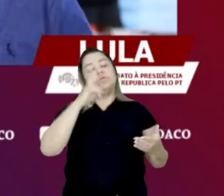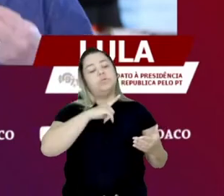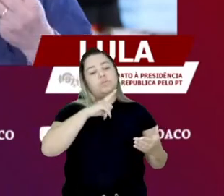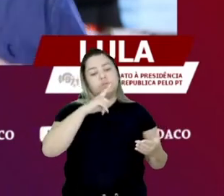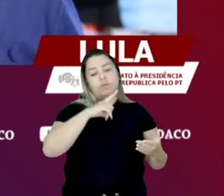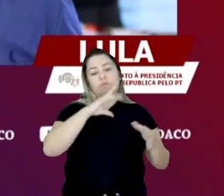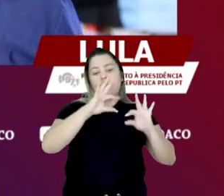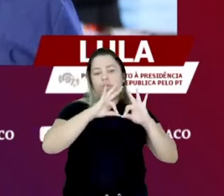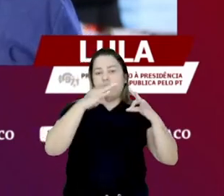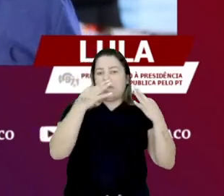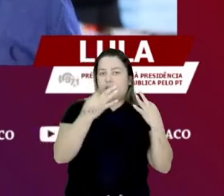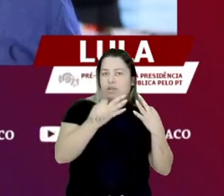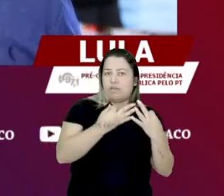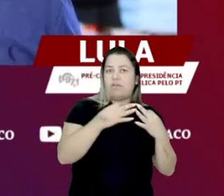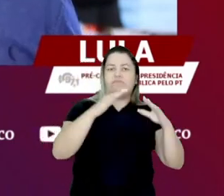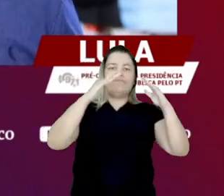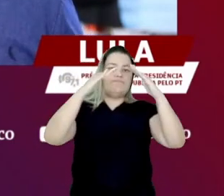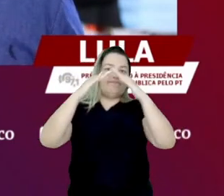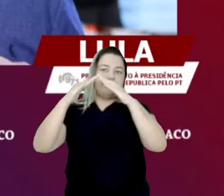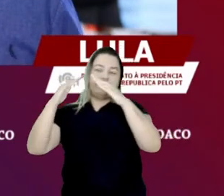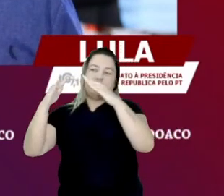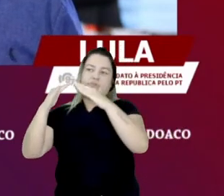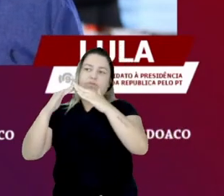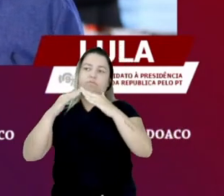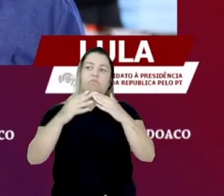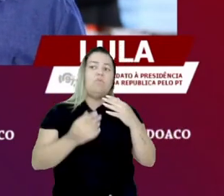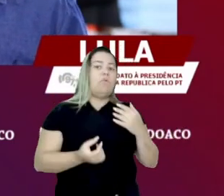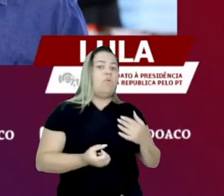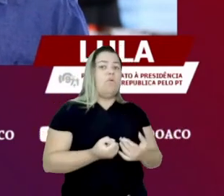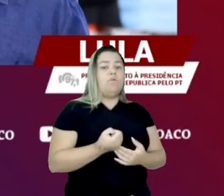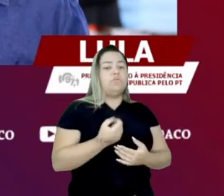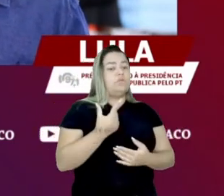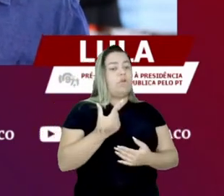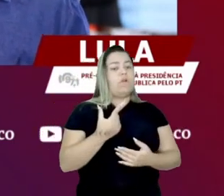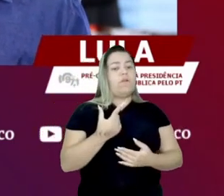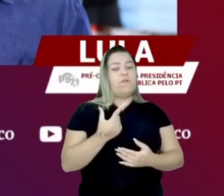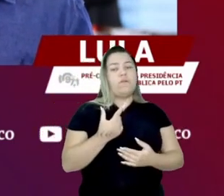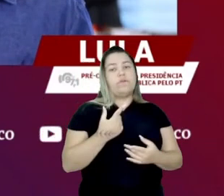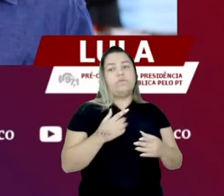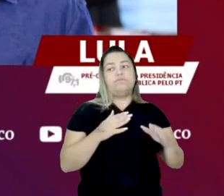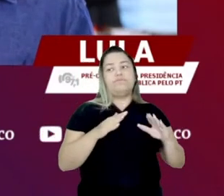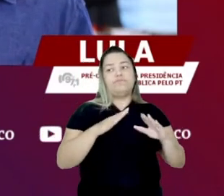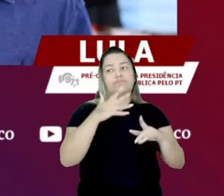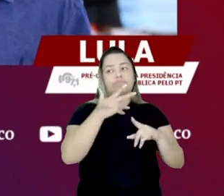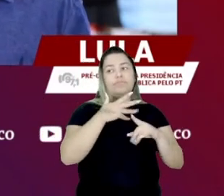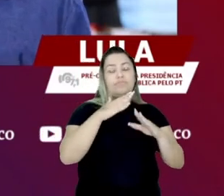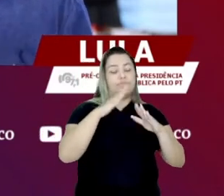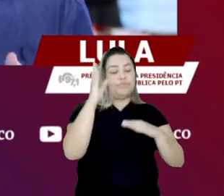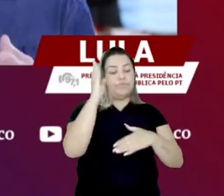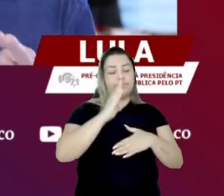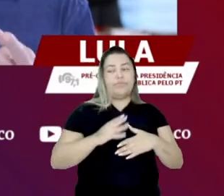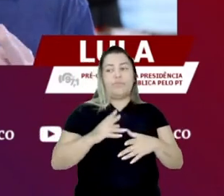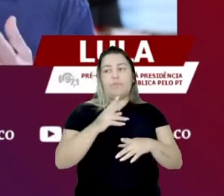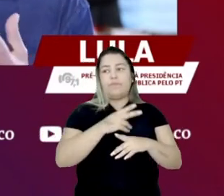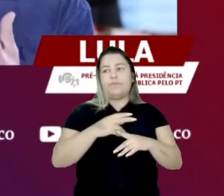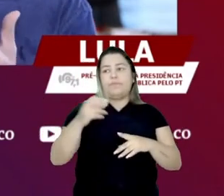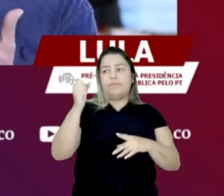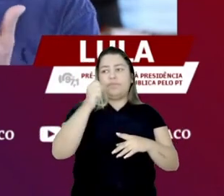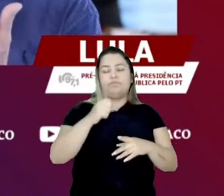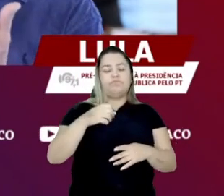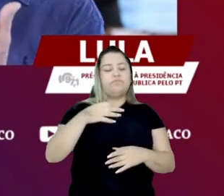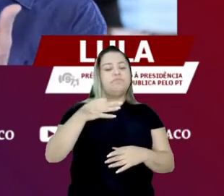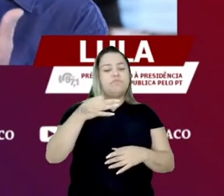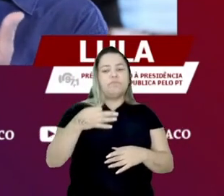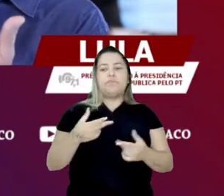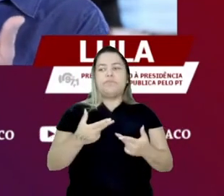civilizado, humanista para essas pessoas, vocês podem ficar certas que nós vamos voltar a fazer uma conferência nacional. A conferência nacional,